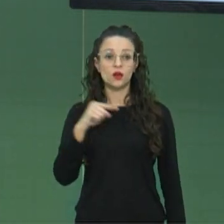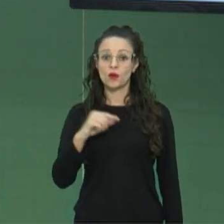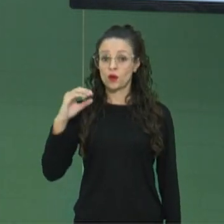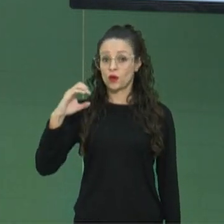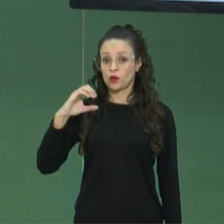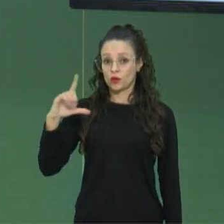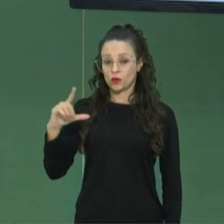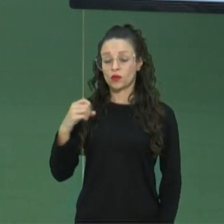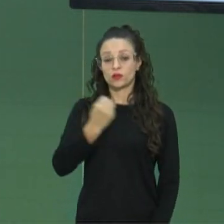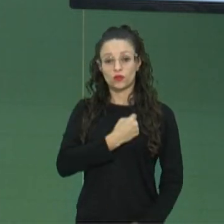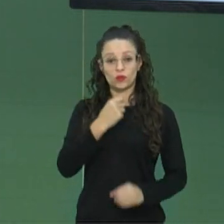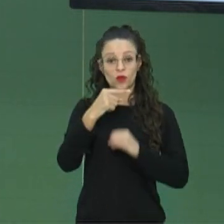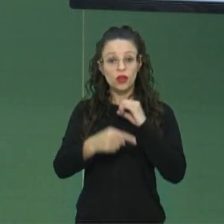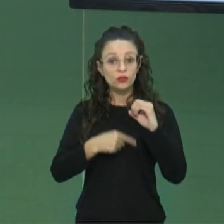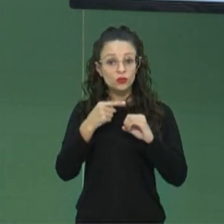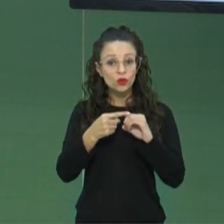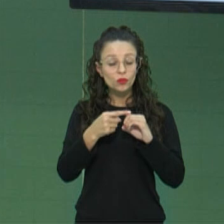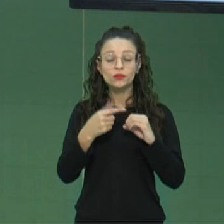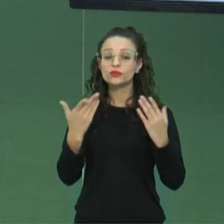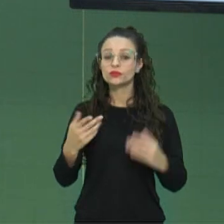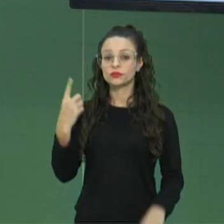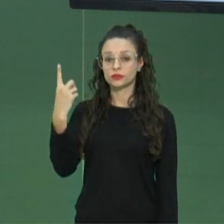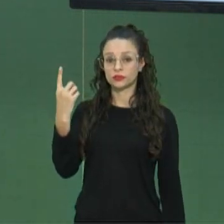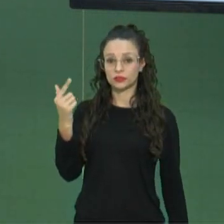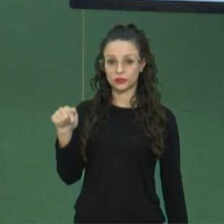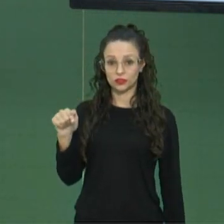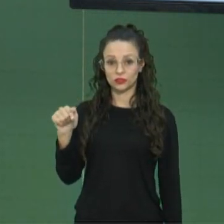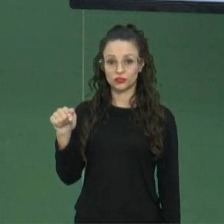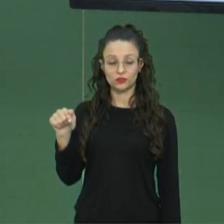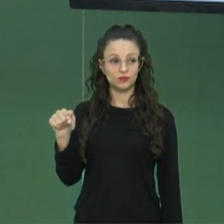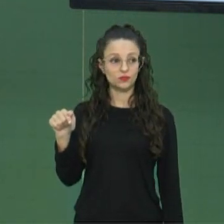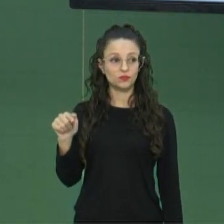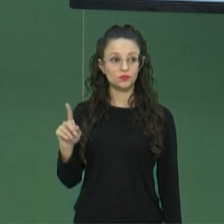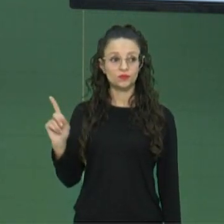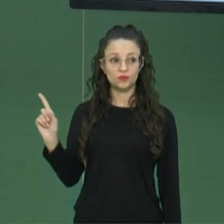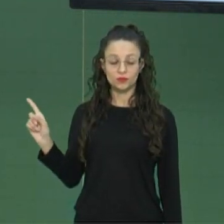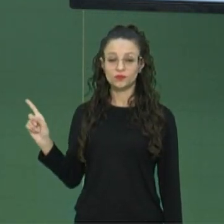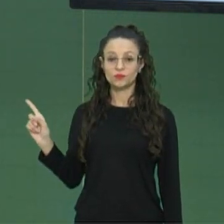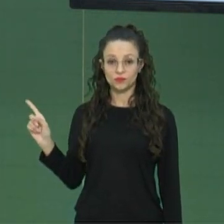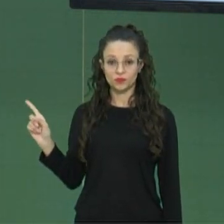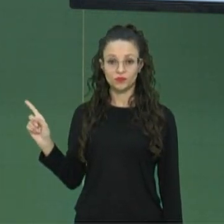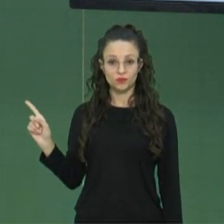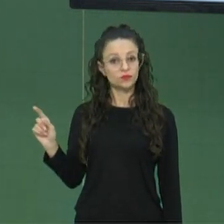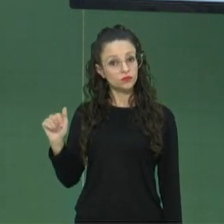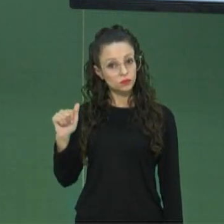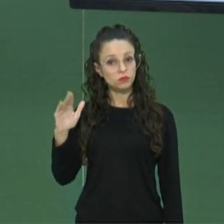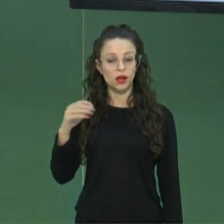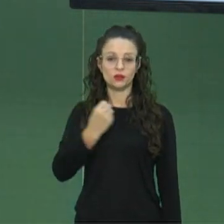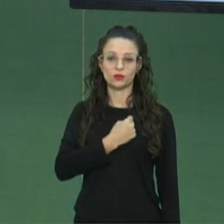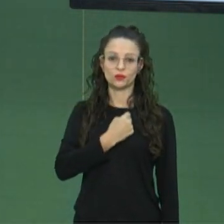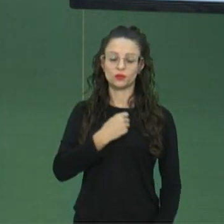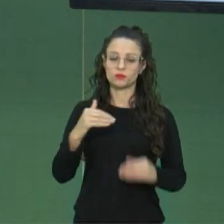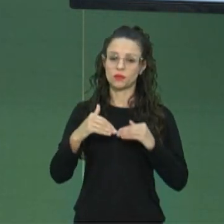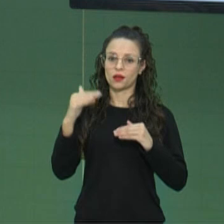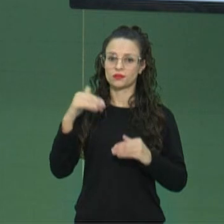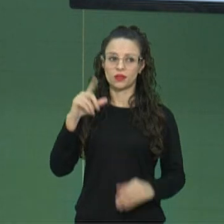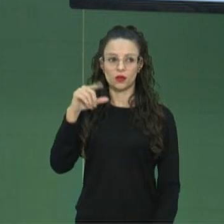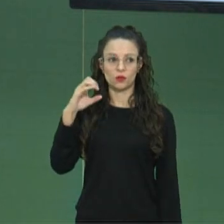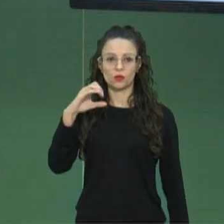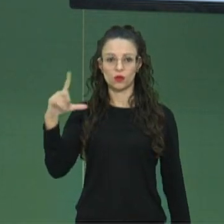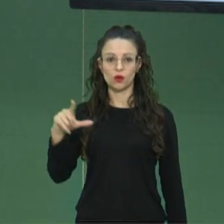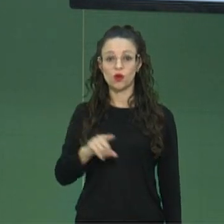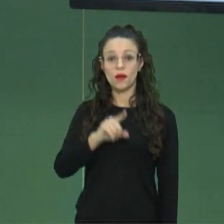aqui, meu número atômico é igual a 17. Então, quem tem maior número atômico nesse caso é o cloro. Do